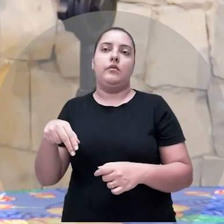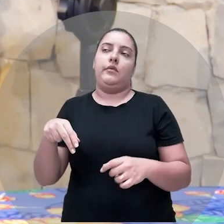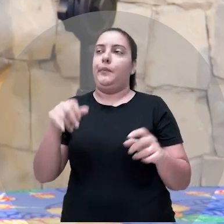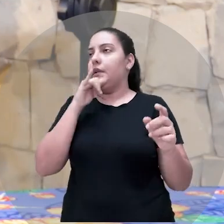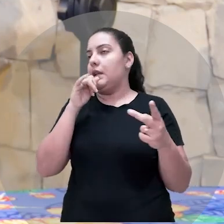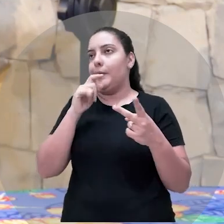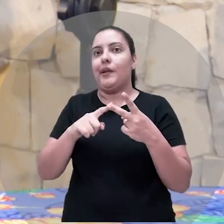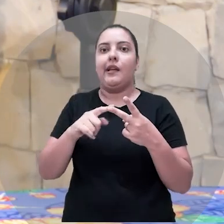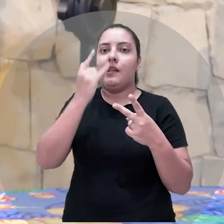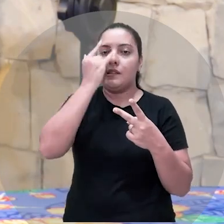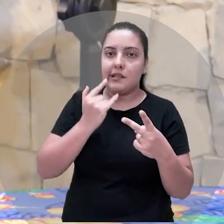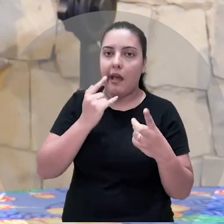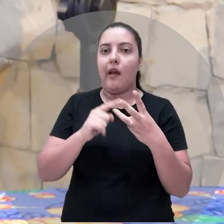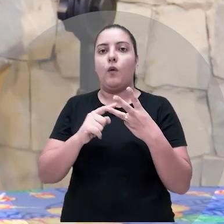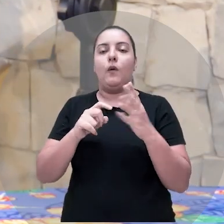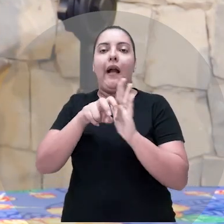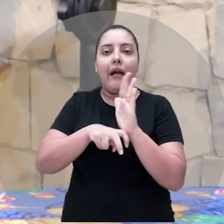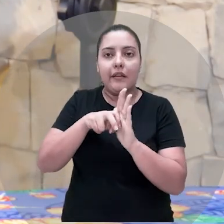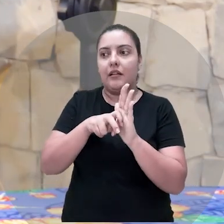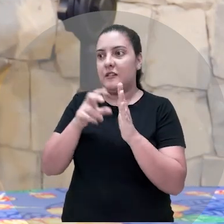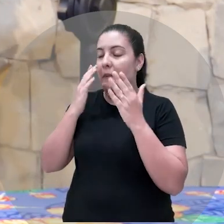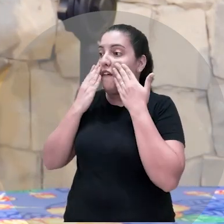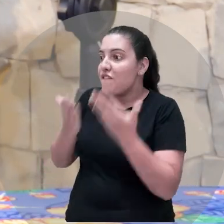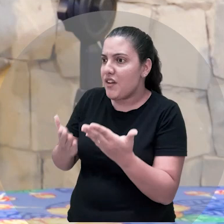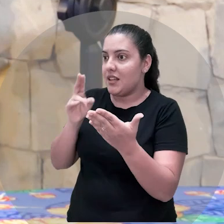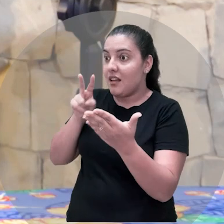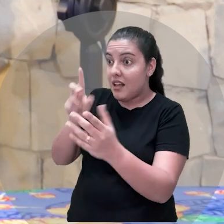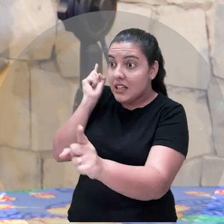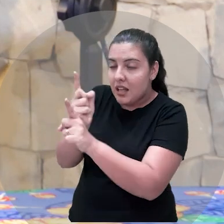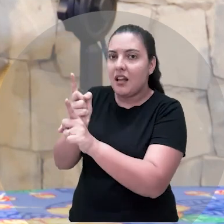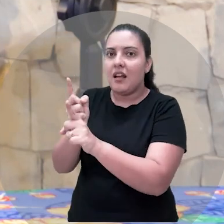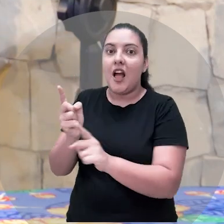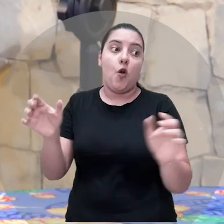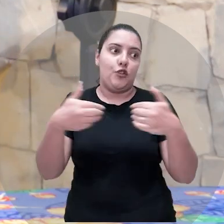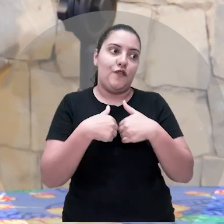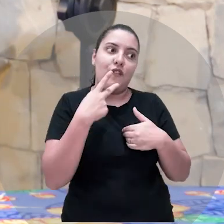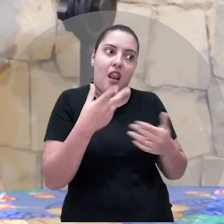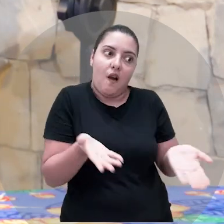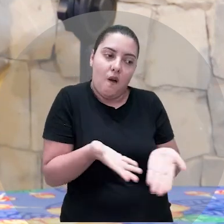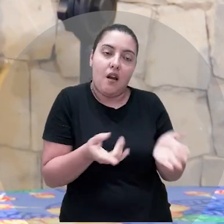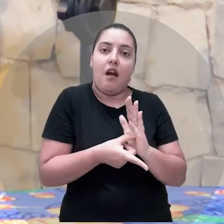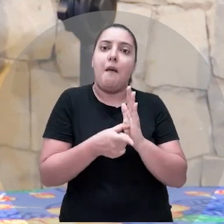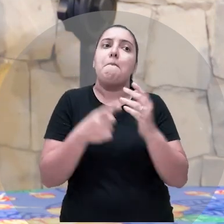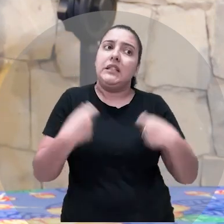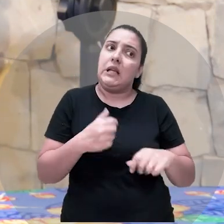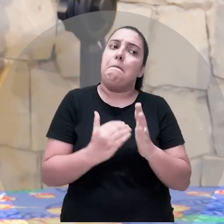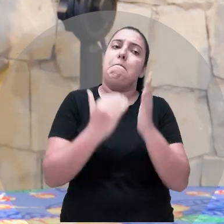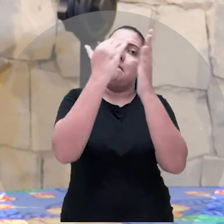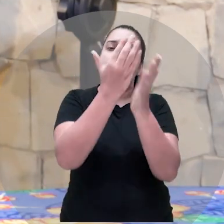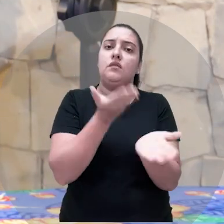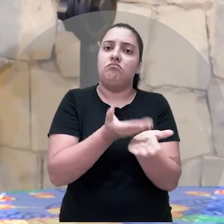você tem mais políticas públicas porque é visível já o autismo tá sendo bem mais falado agora mas realmente